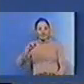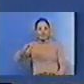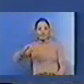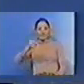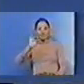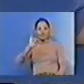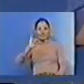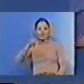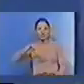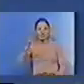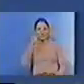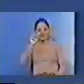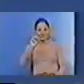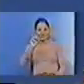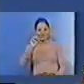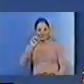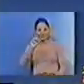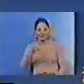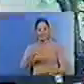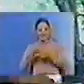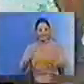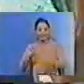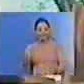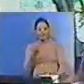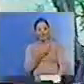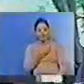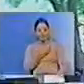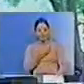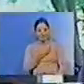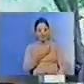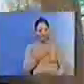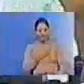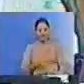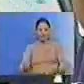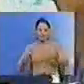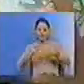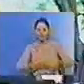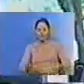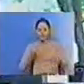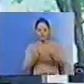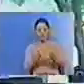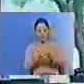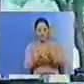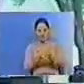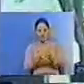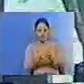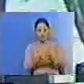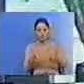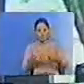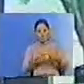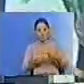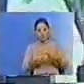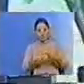encardido. Porque o ser humano, com esse pecado, ele destrói tudo. A imagem e semelhança de Deus, porque o homem